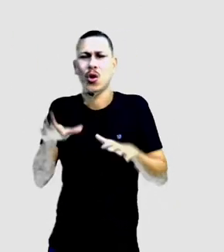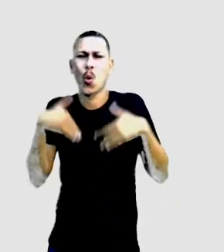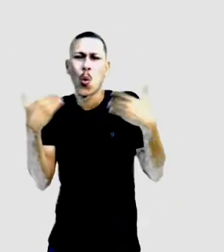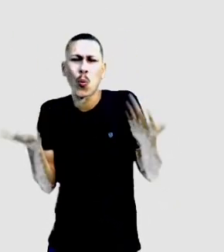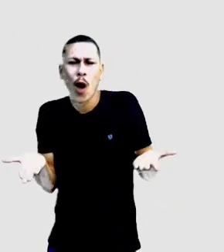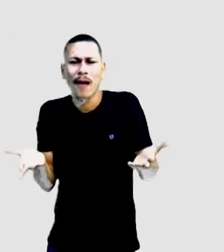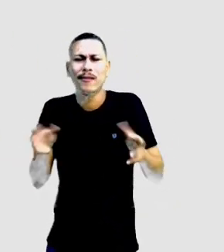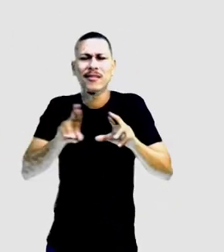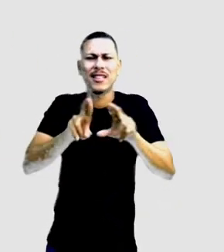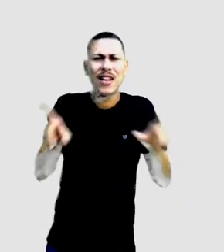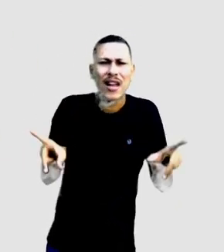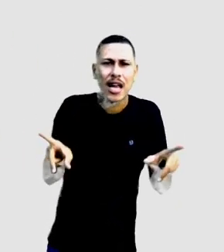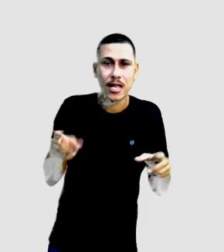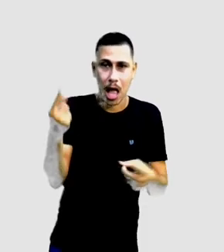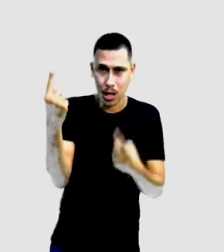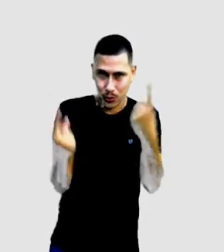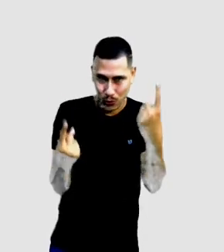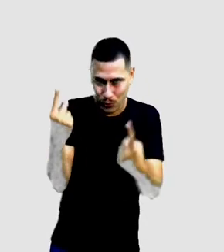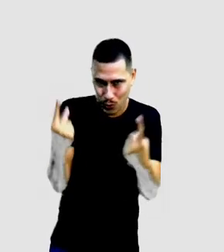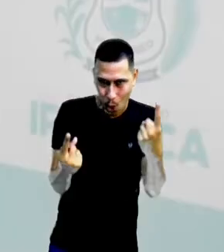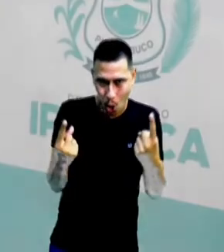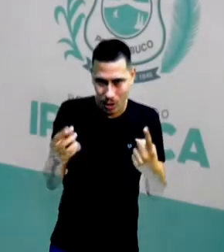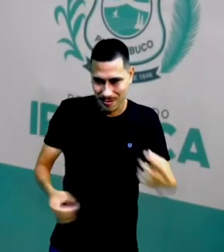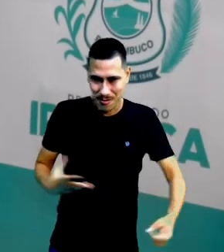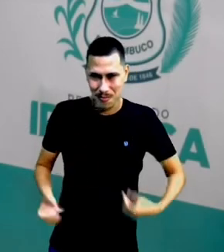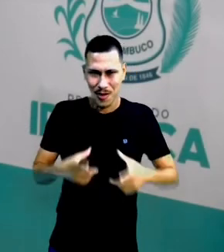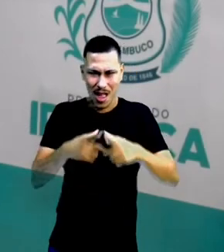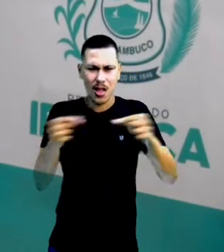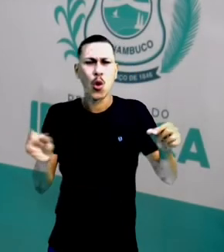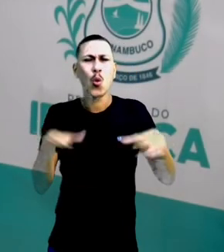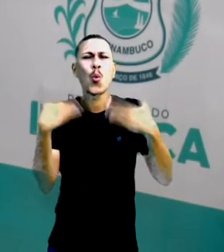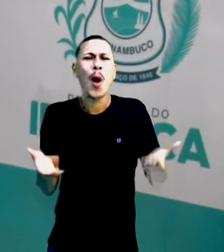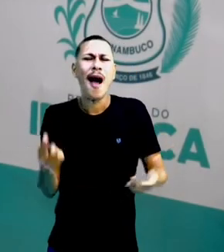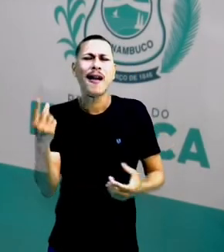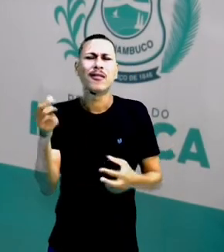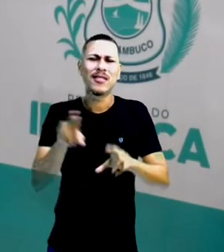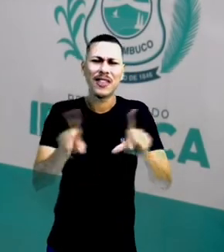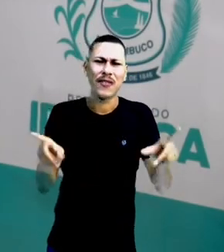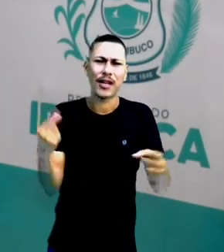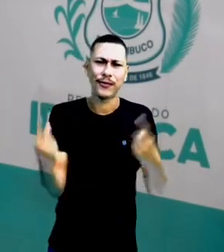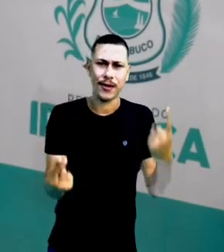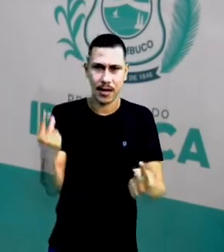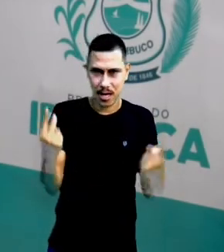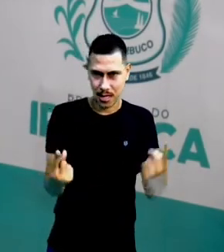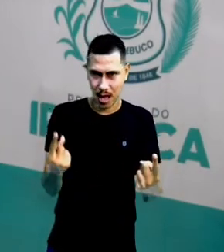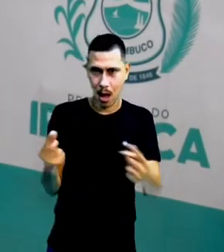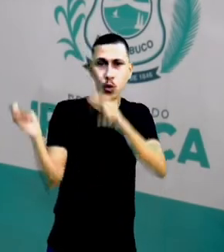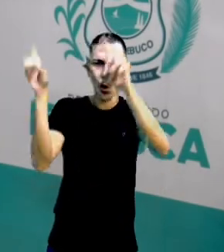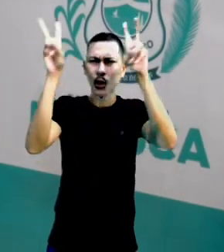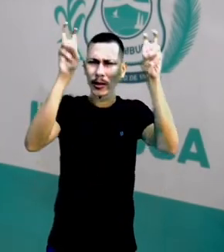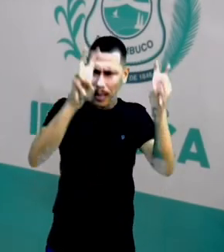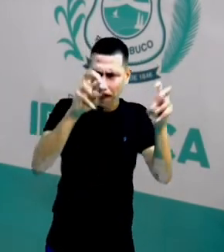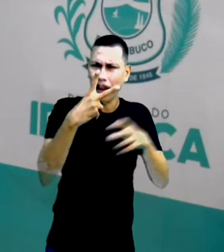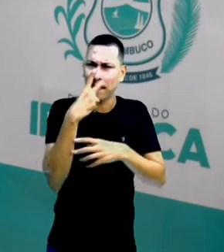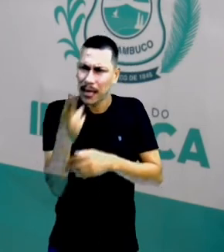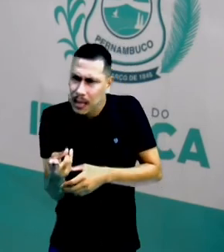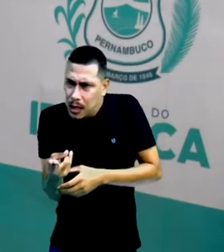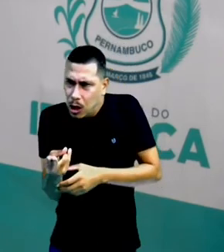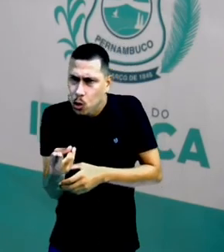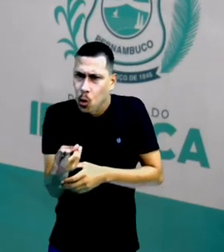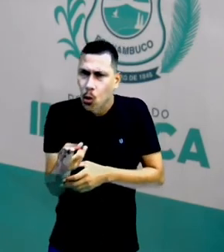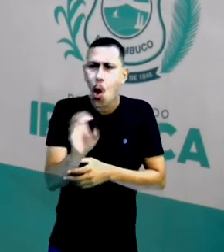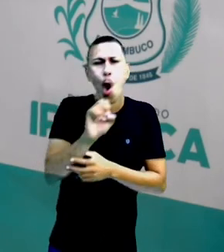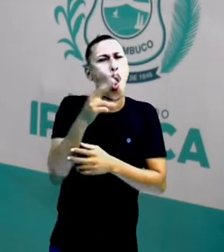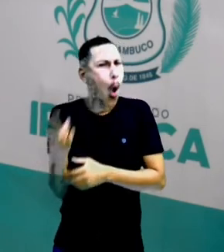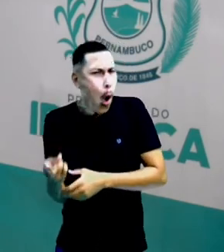entre estes dois haikais? Qual a diferença entre um e outro? Eles abordam o mesmo tema ou eles